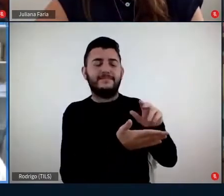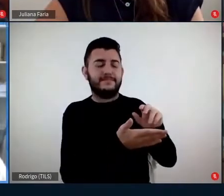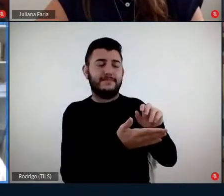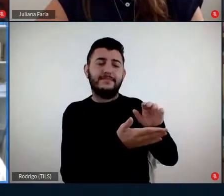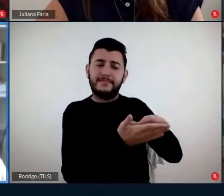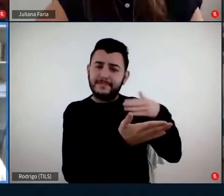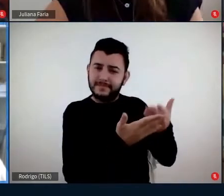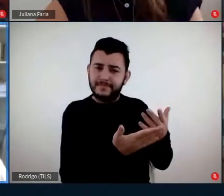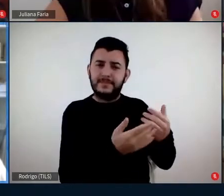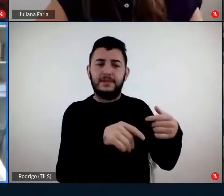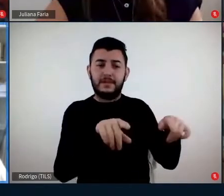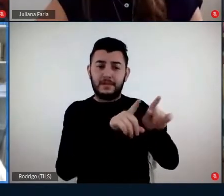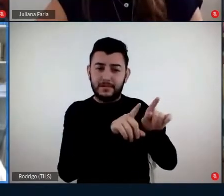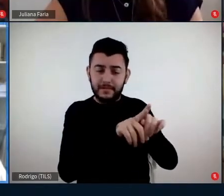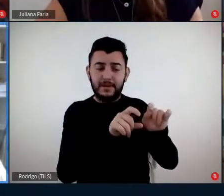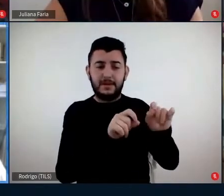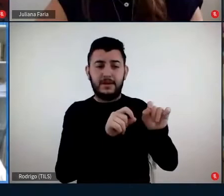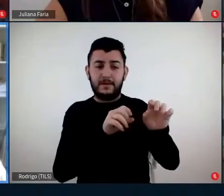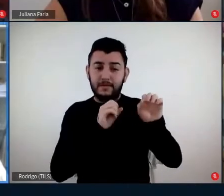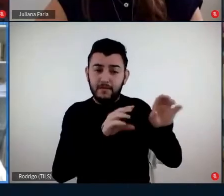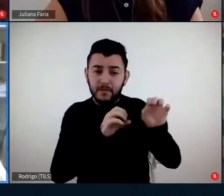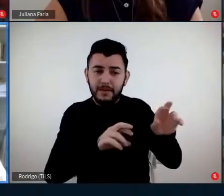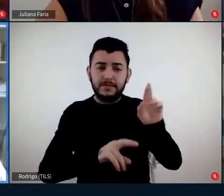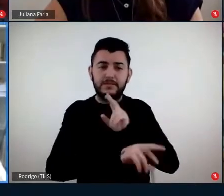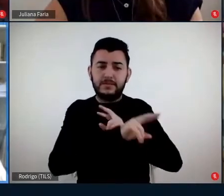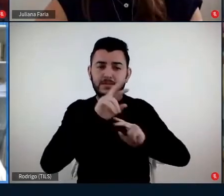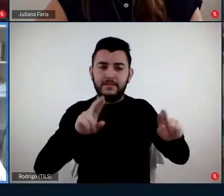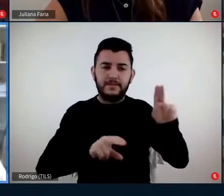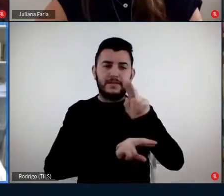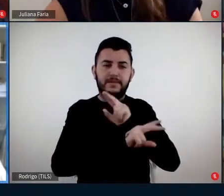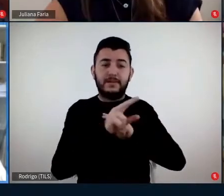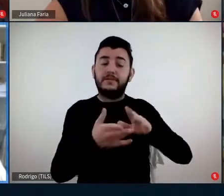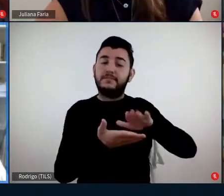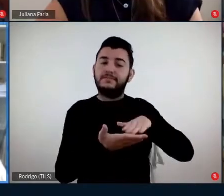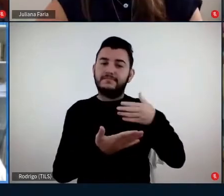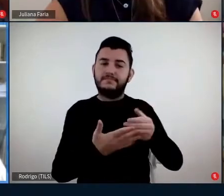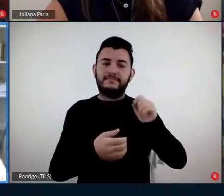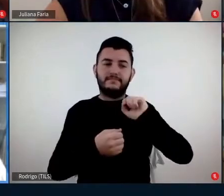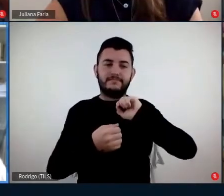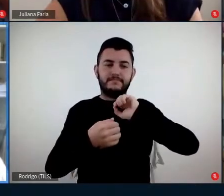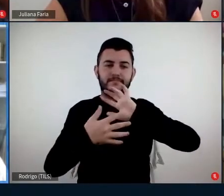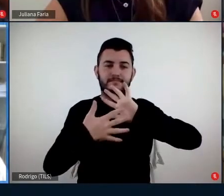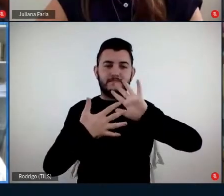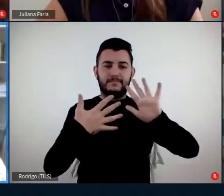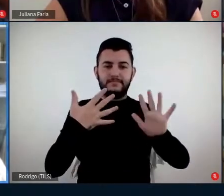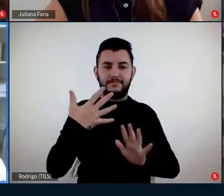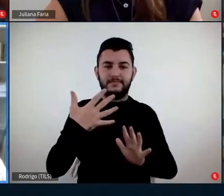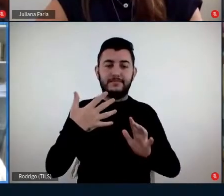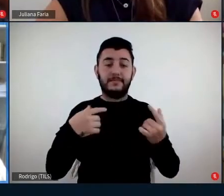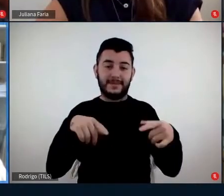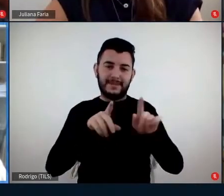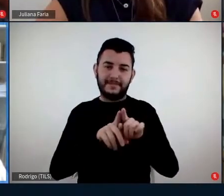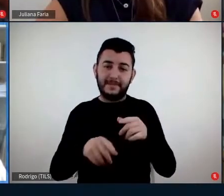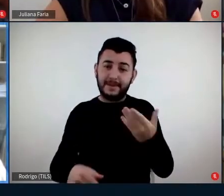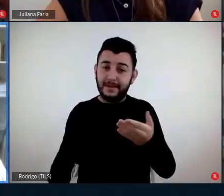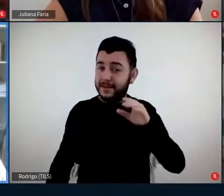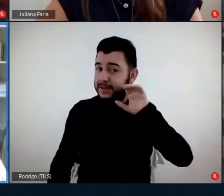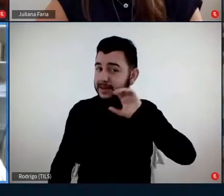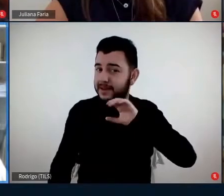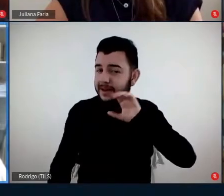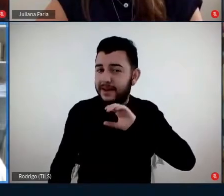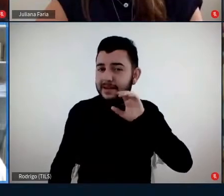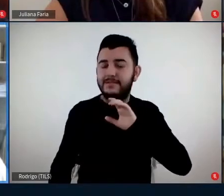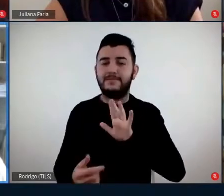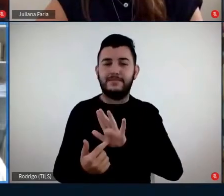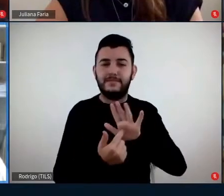da tradução, na formação da diversidade do intérprete de língua de sinais. Carlos já trouxe, como a Sabine mesmo falou, uma